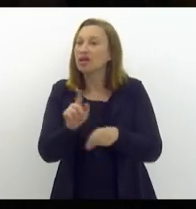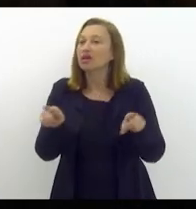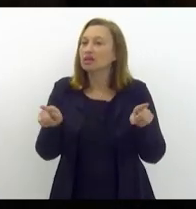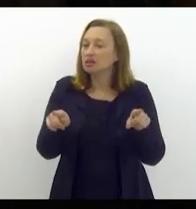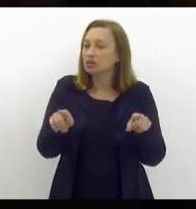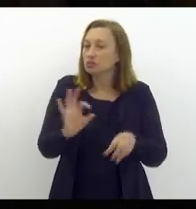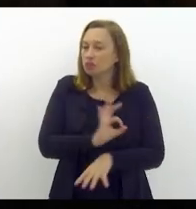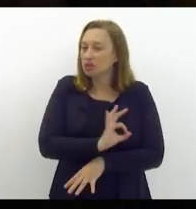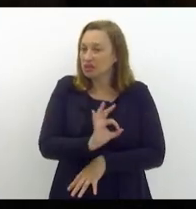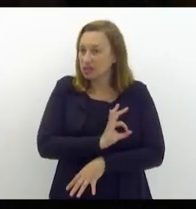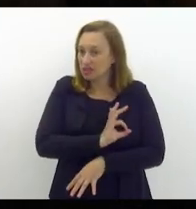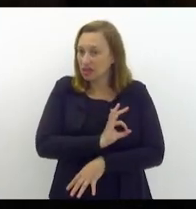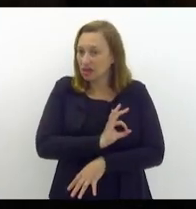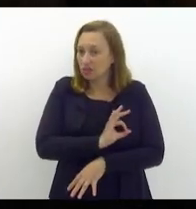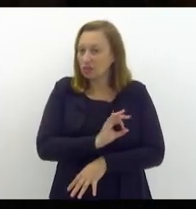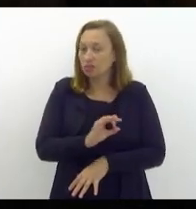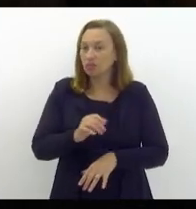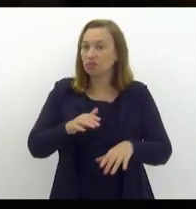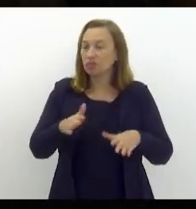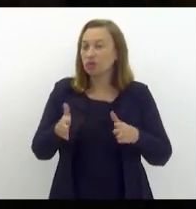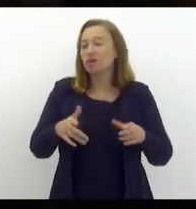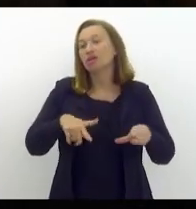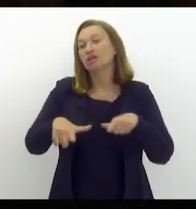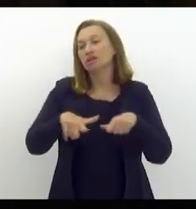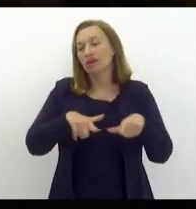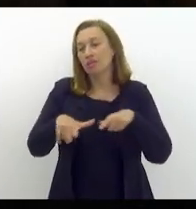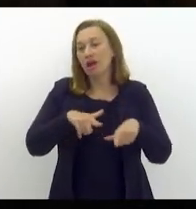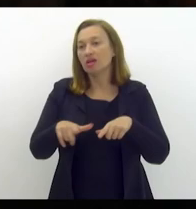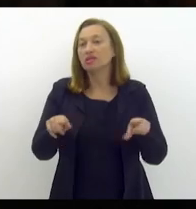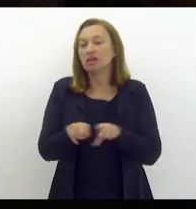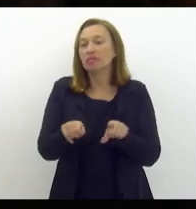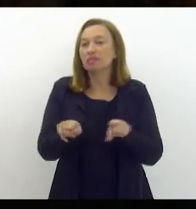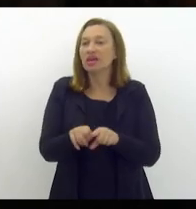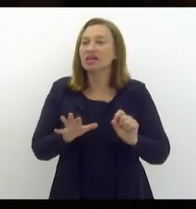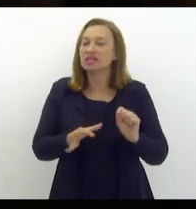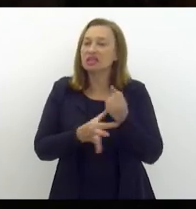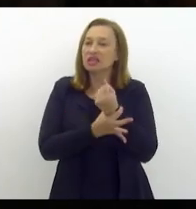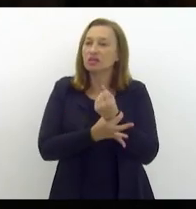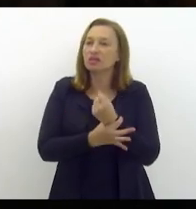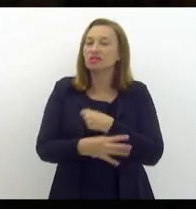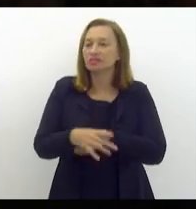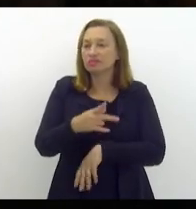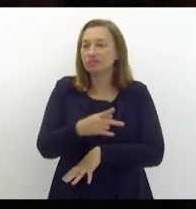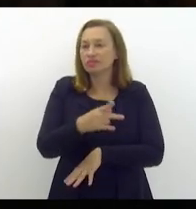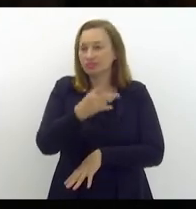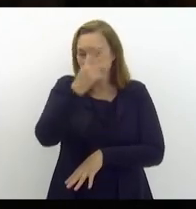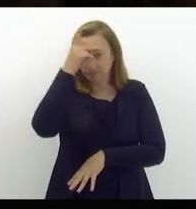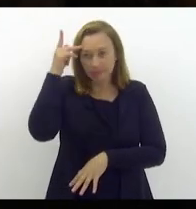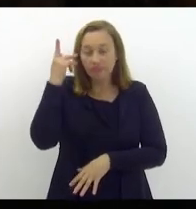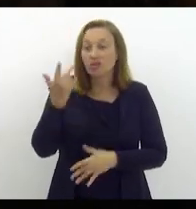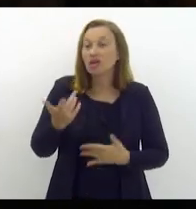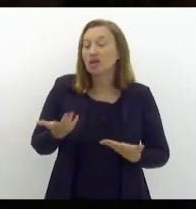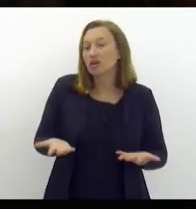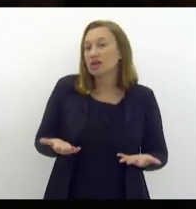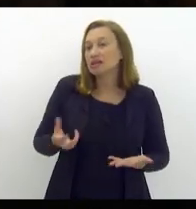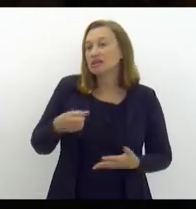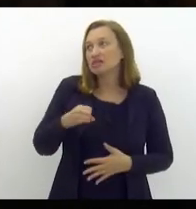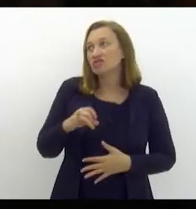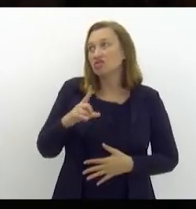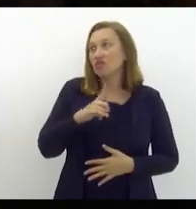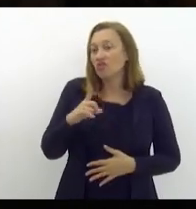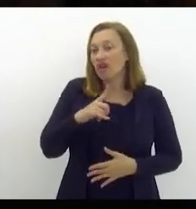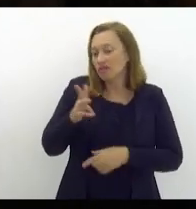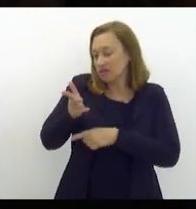dos policiais na sua ação, quanto a proteção das pessoas. Afinal de contas, se tivermos